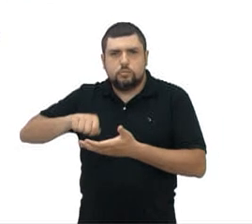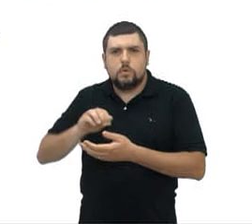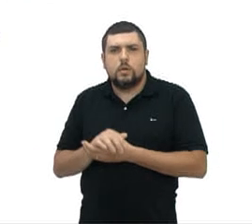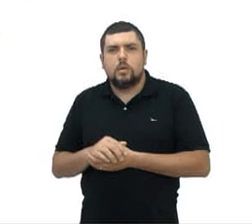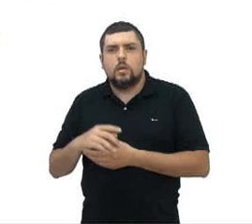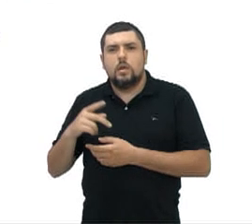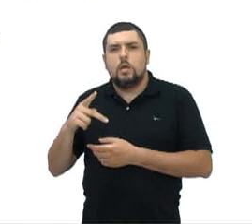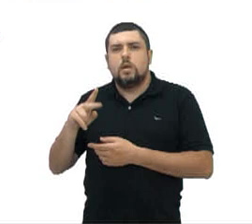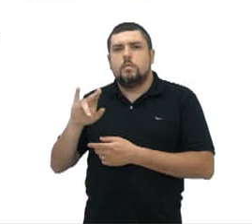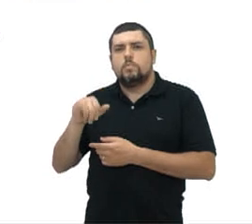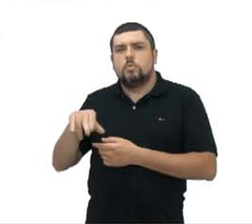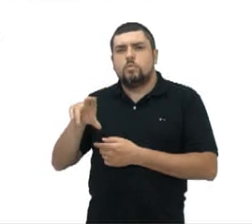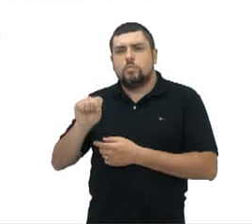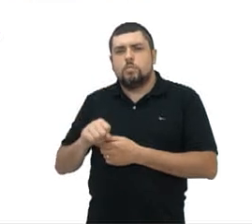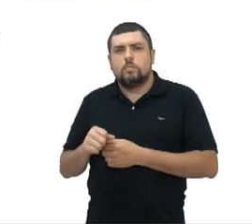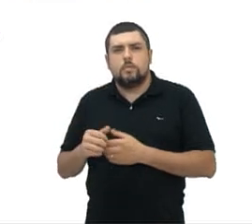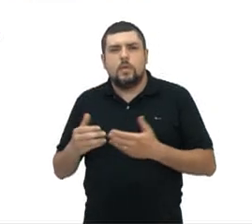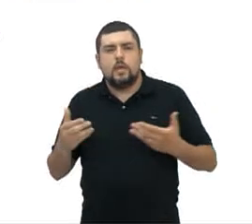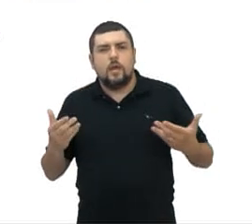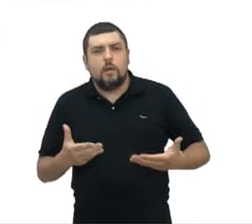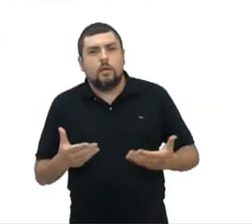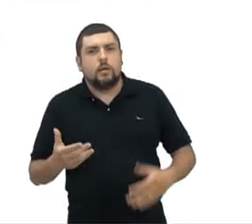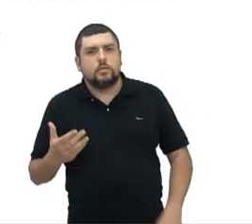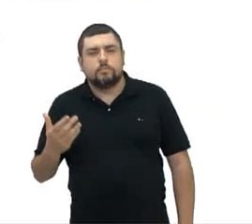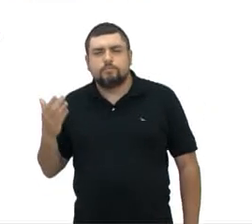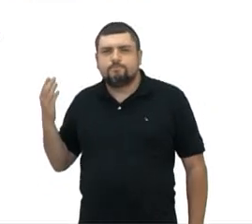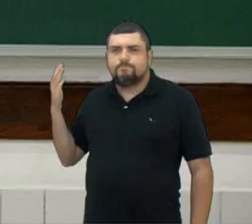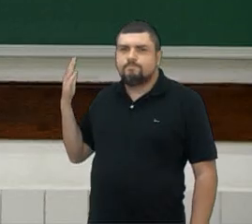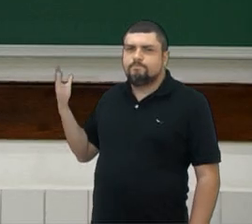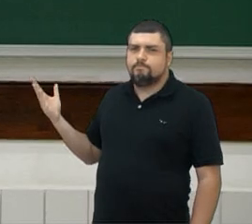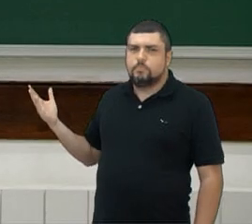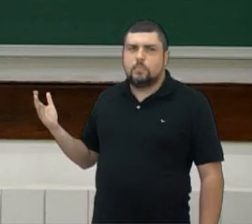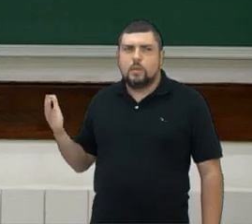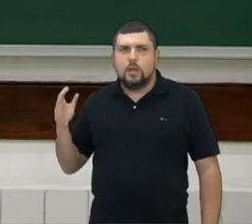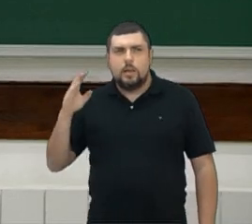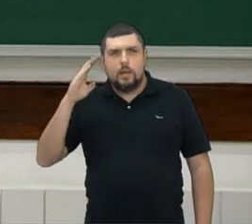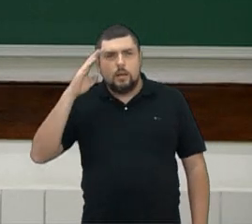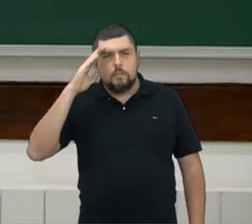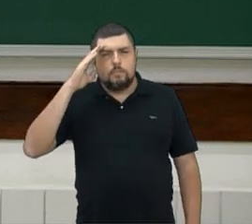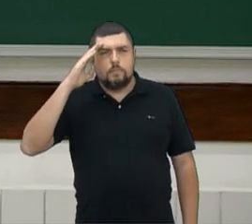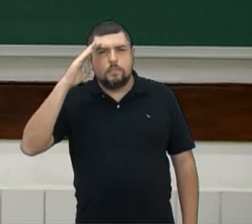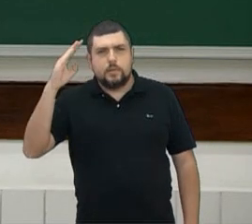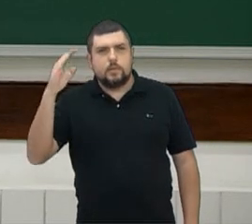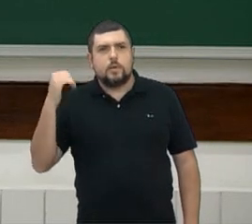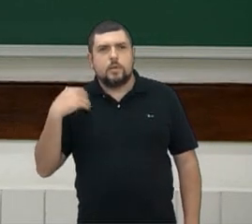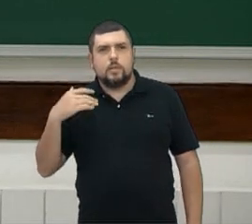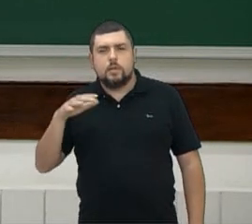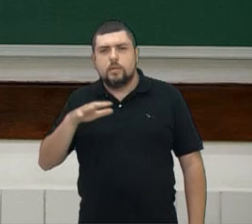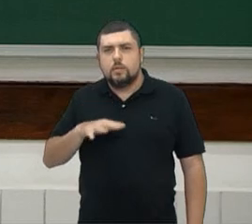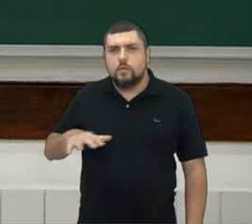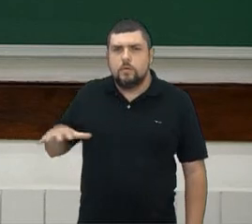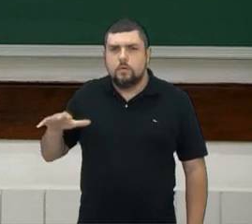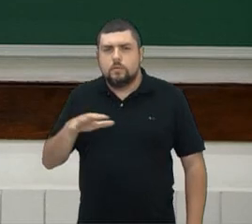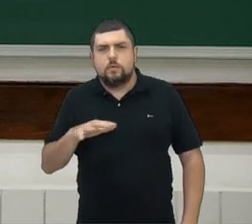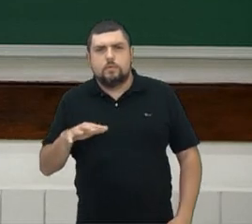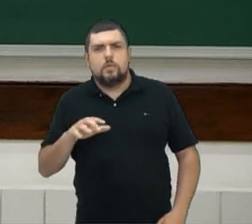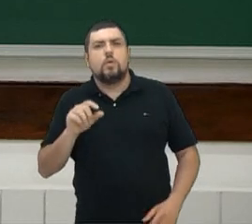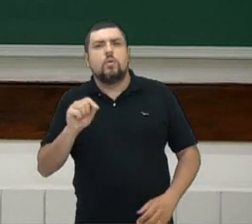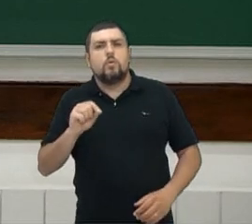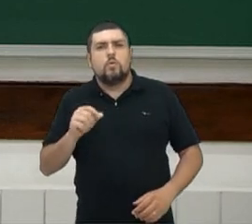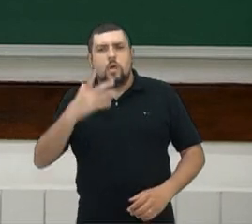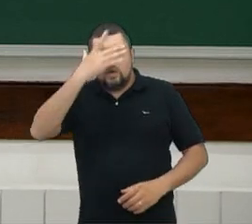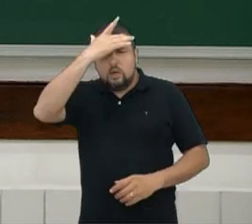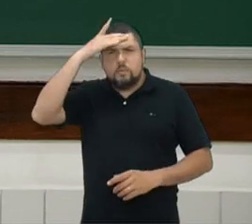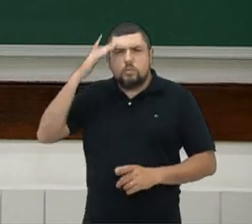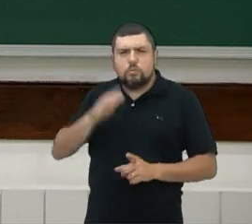eu trago a cereja do bolo, né? Quem que era um dos principais deuses referenciados, cultuados, acho que é a palavra